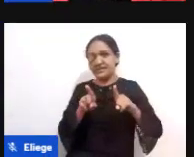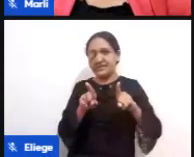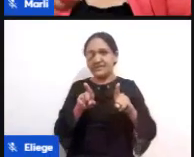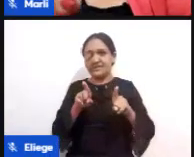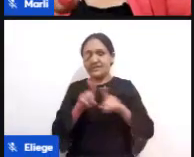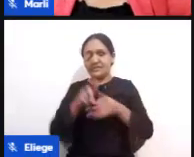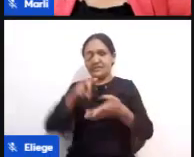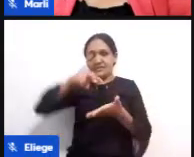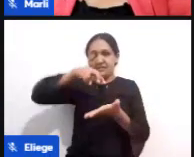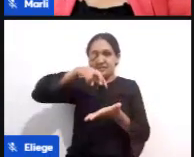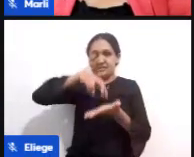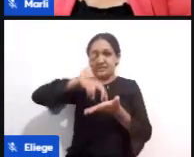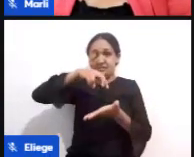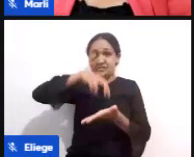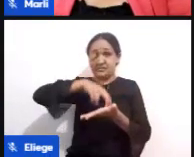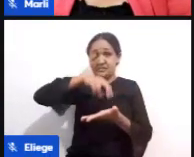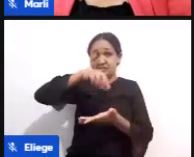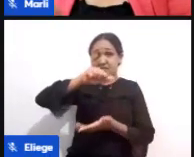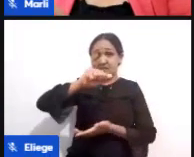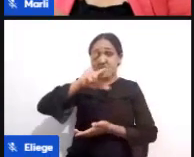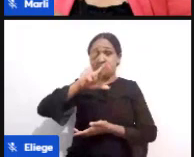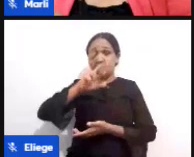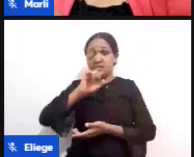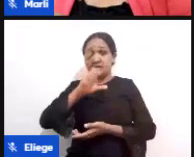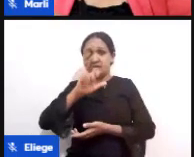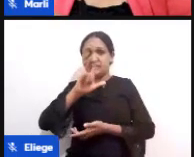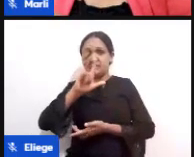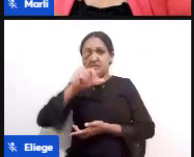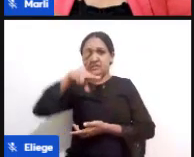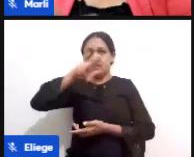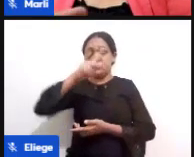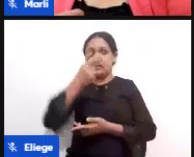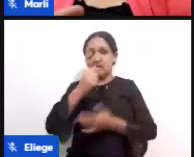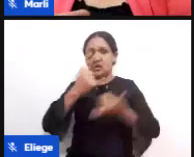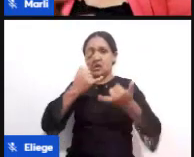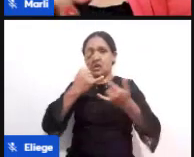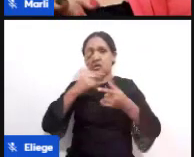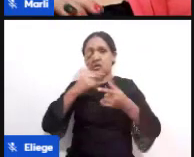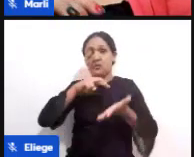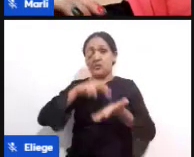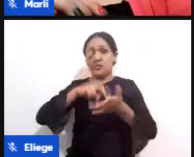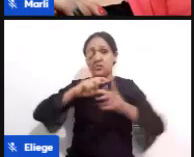pular corda, tem aquelas brincadeiras que são individuais que também pode ser